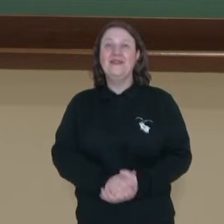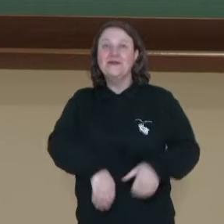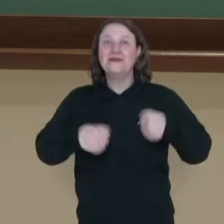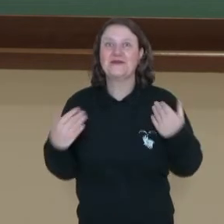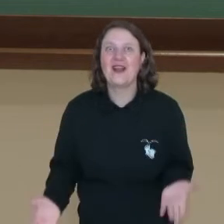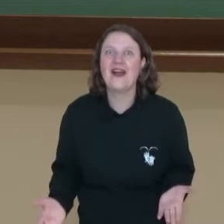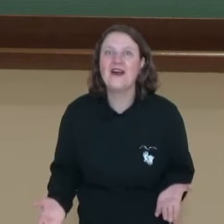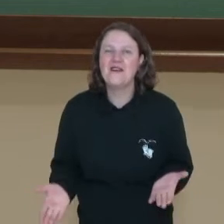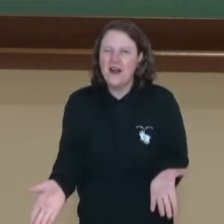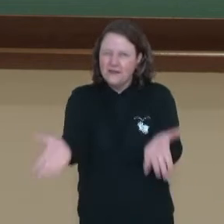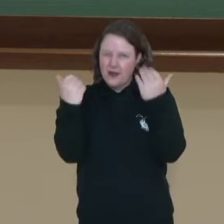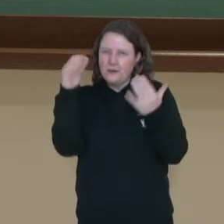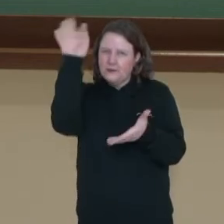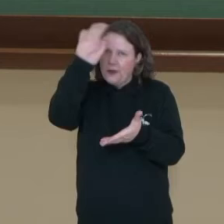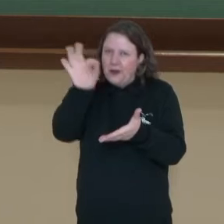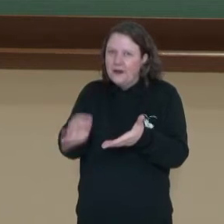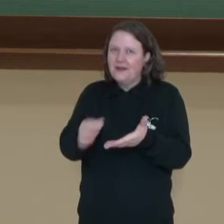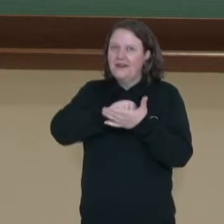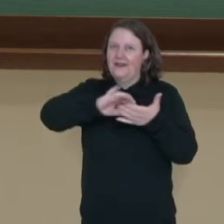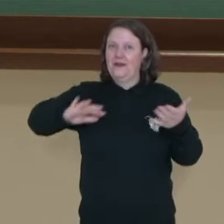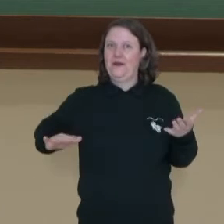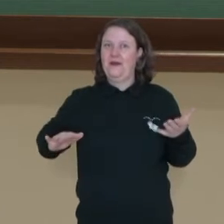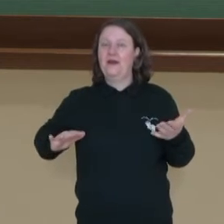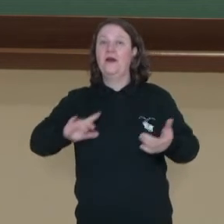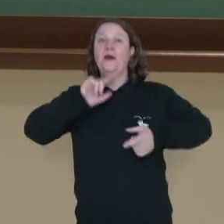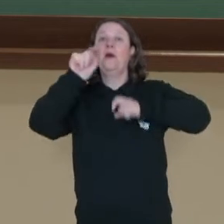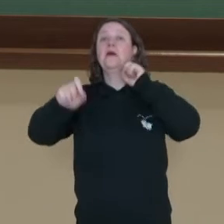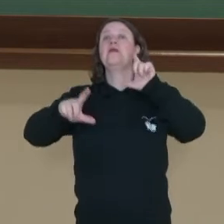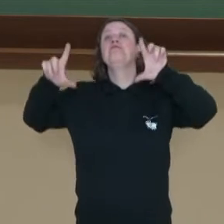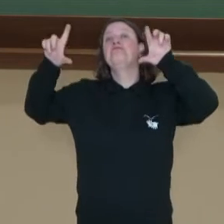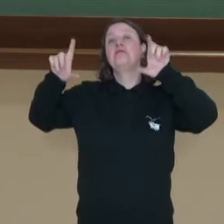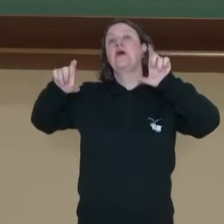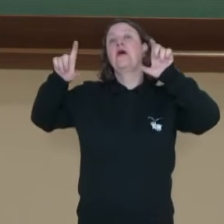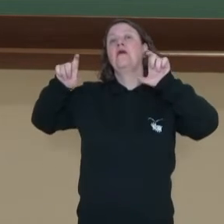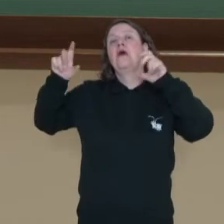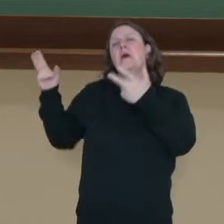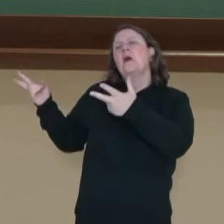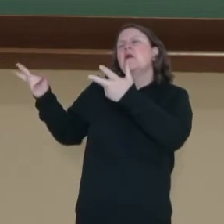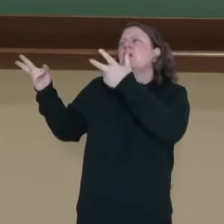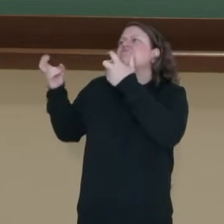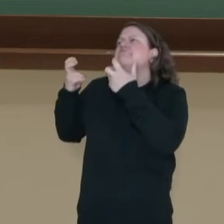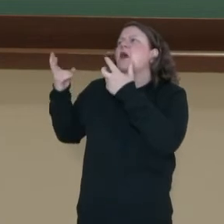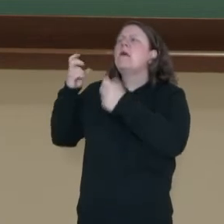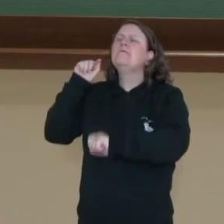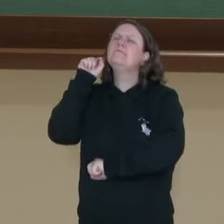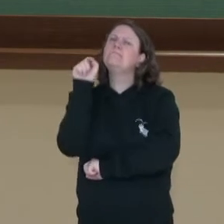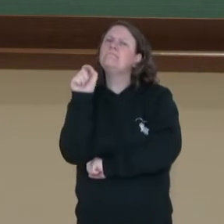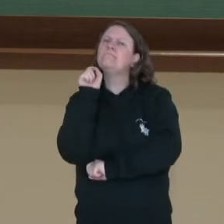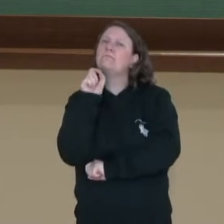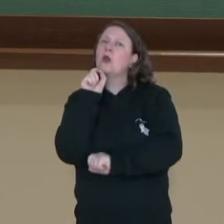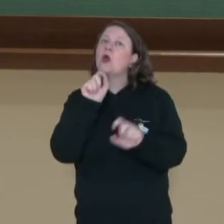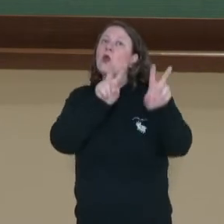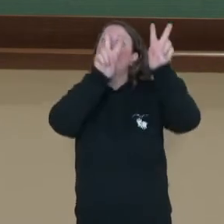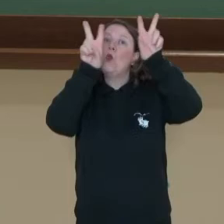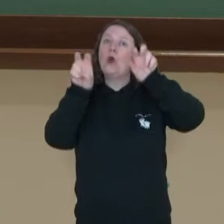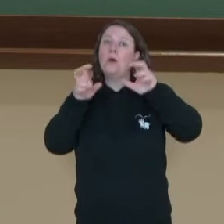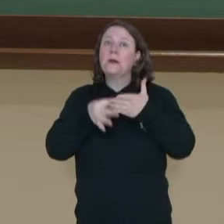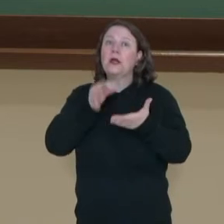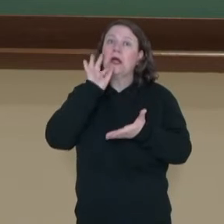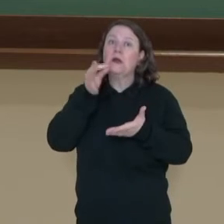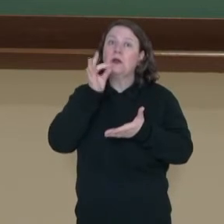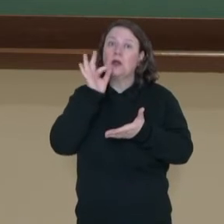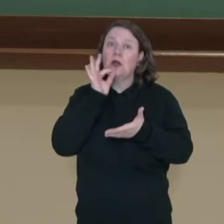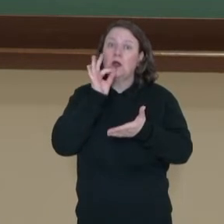Galera, vamos corrigir a nossa atividade, né? O que a fotografia nos permite concluir sobre a cafeicultura no